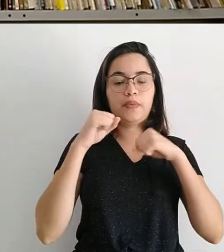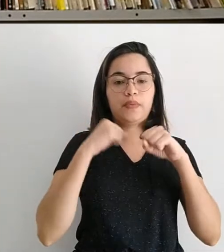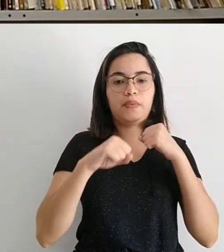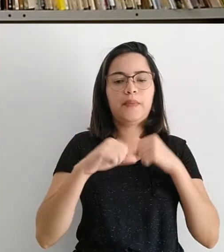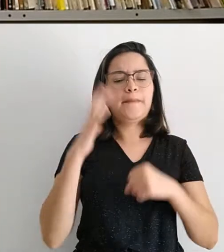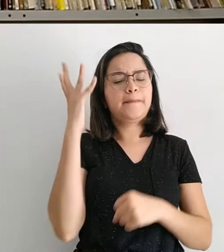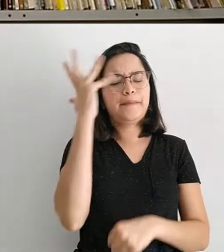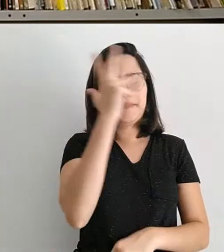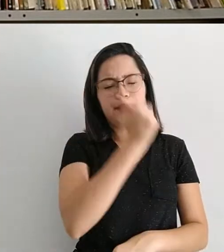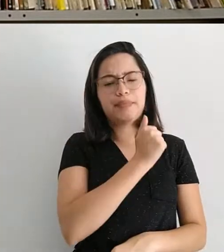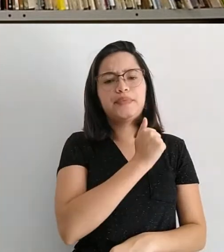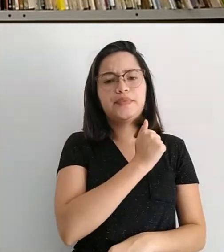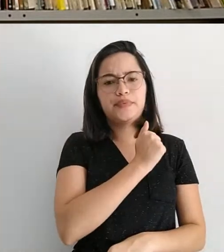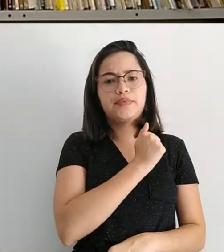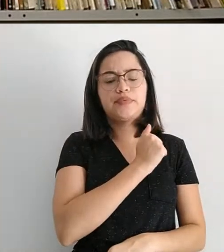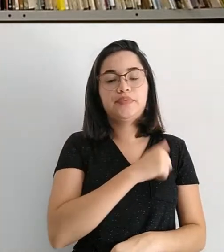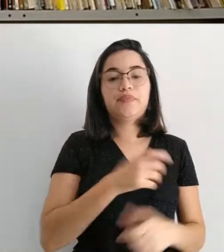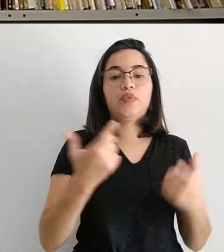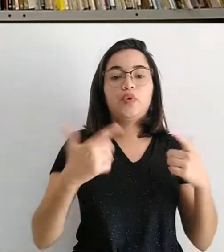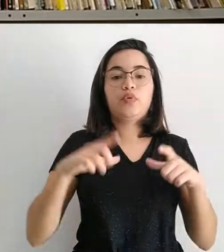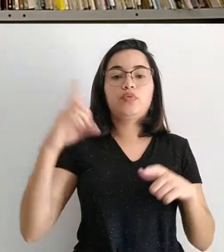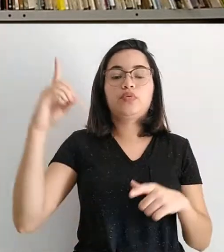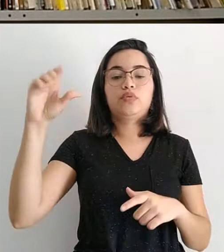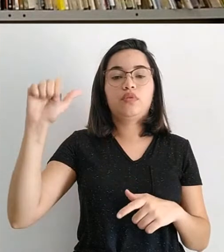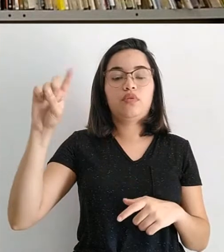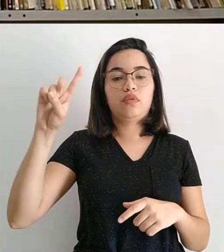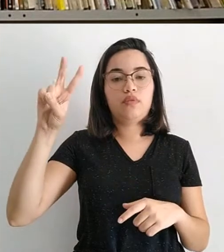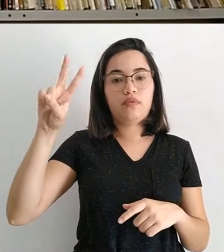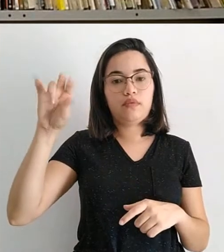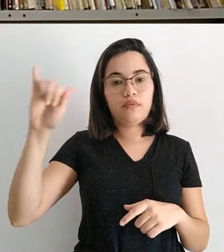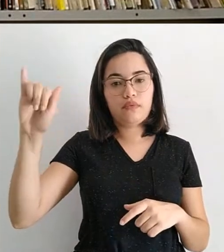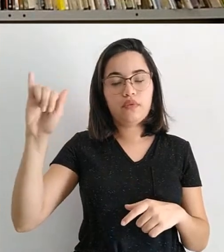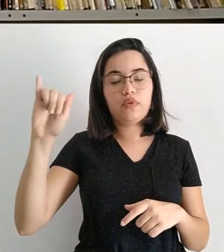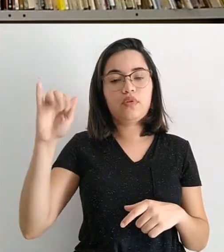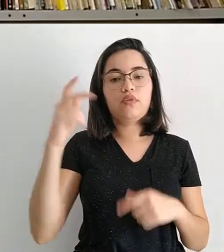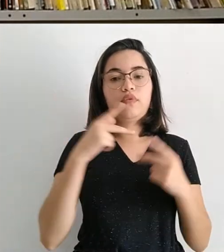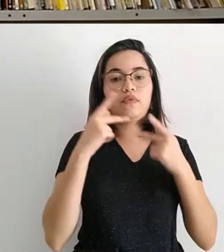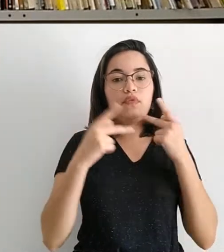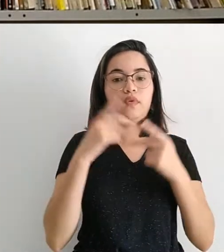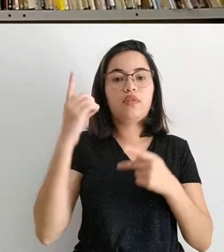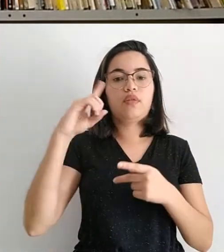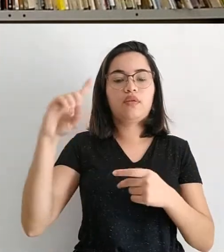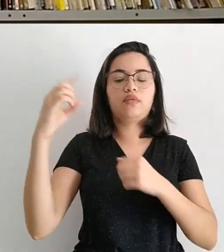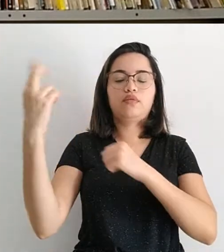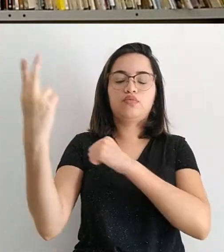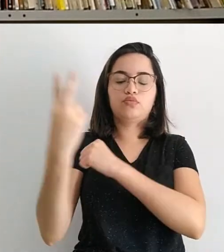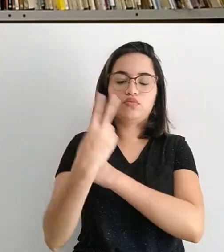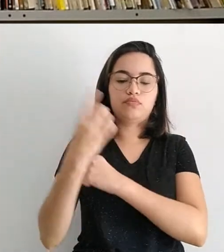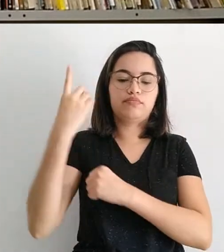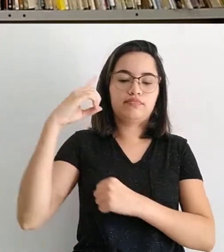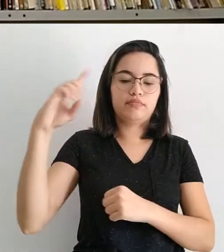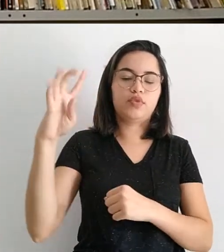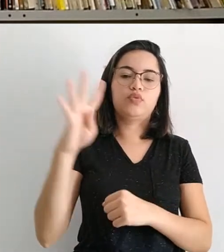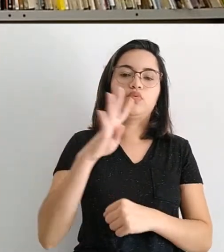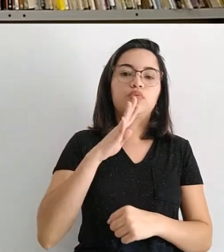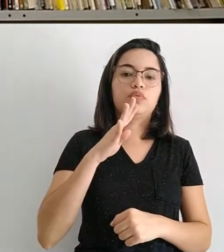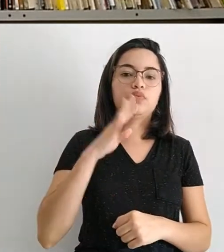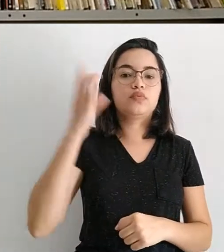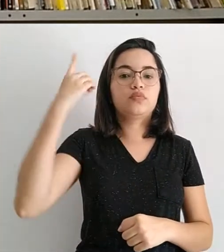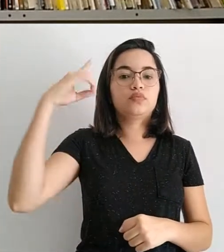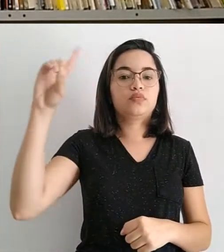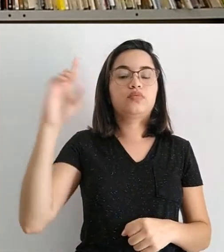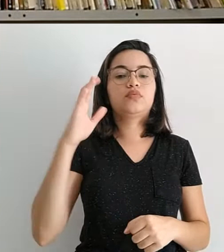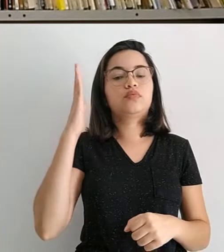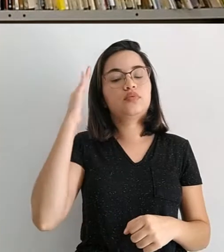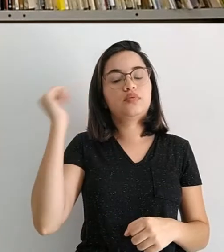salmo muito bonito, onde Davi fala que Deus o sonda, Deus o conhece,